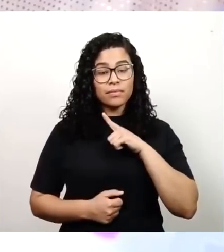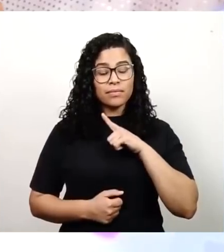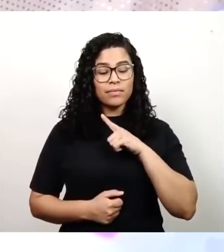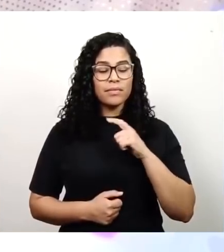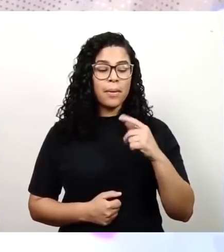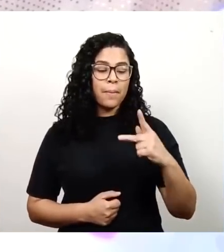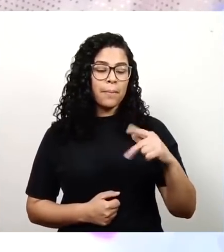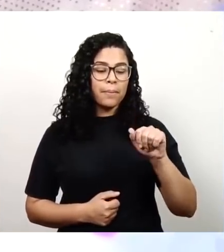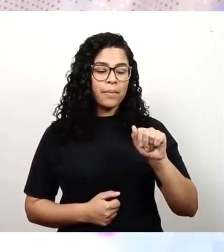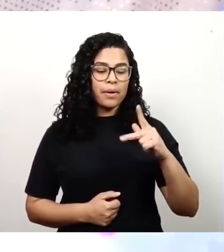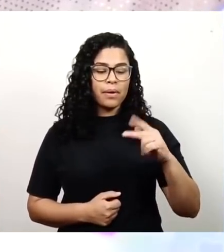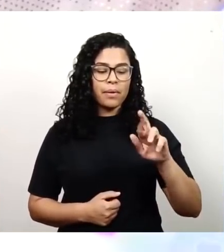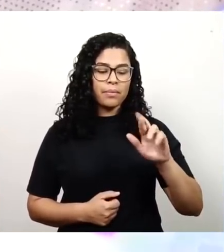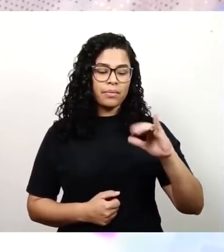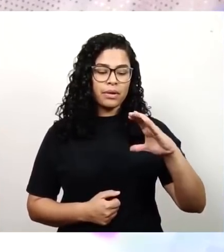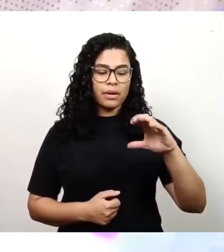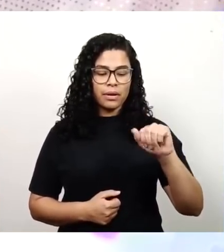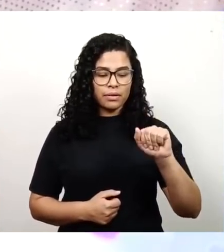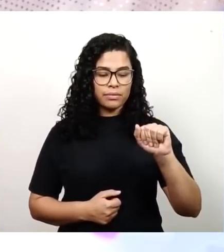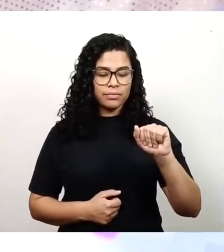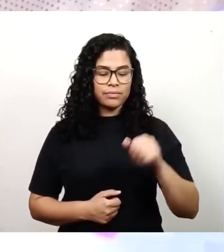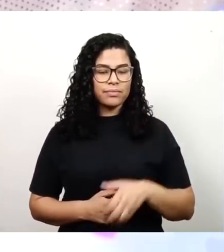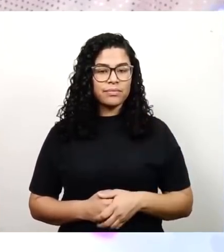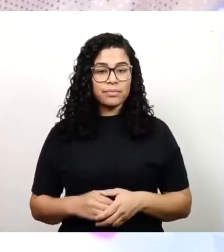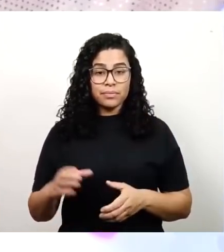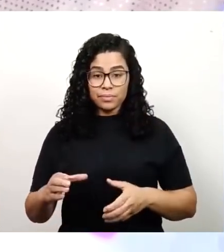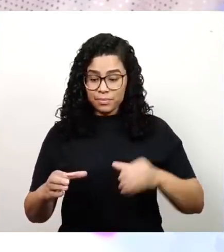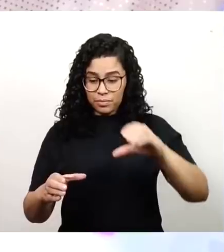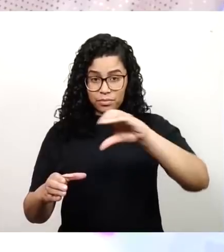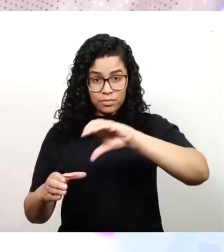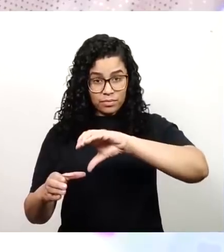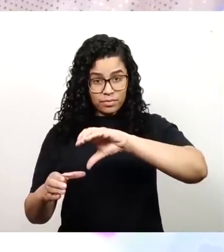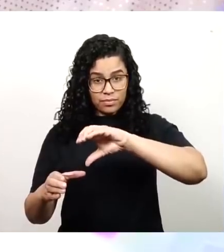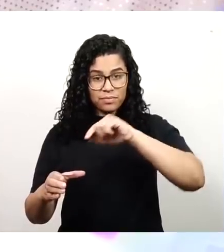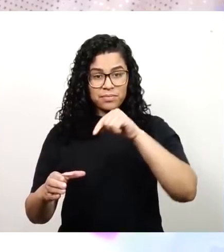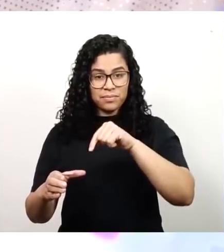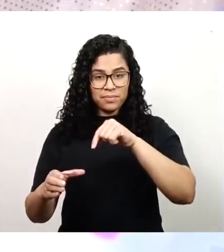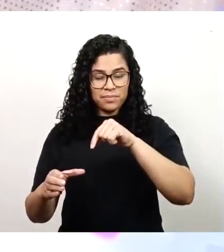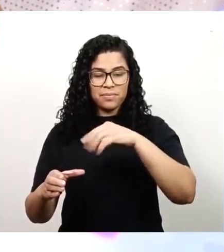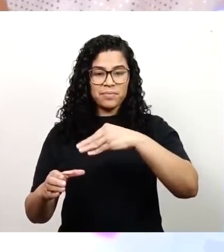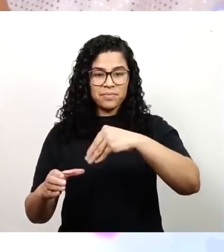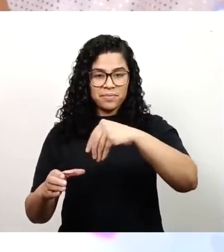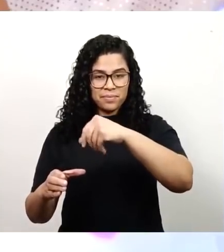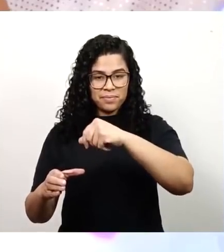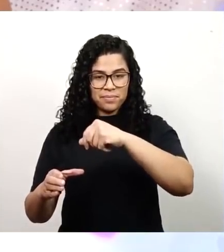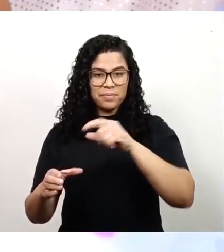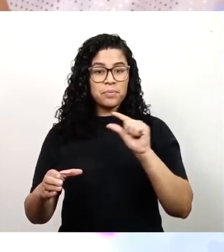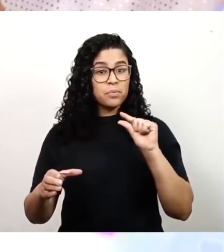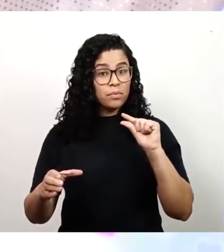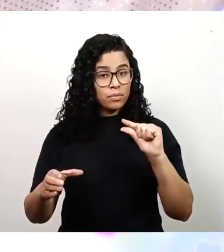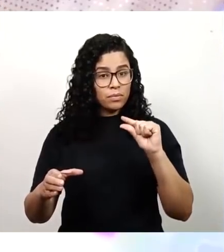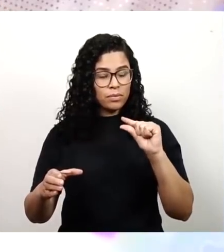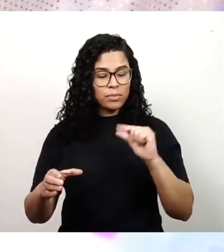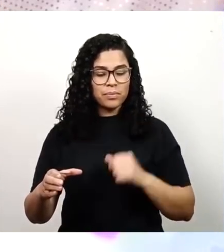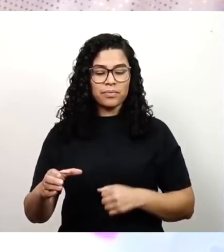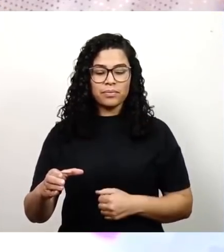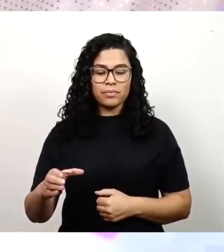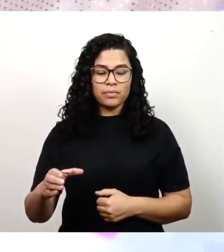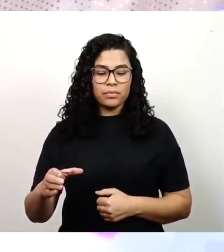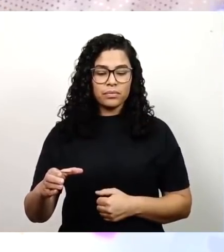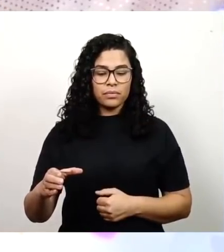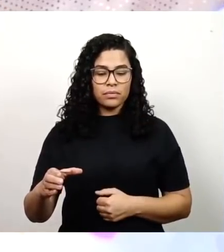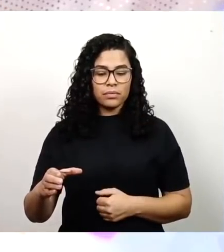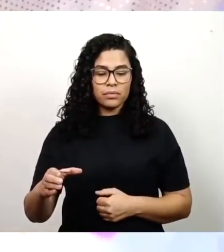Agora eu tenho aqui páprica. Vou colocar este tempero de páprica no potinho.